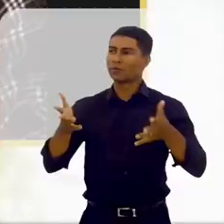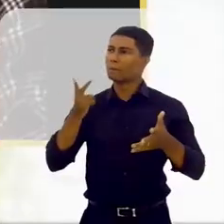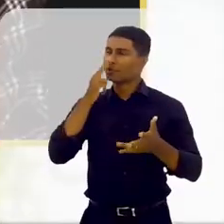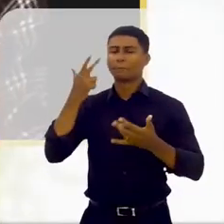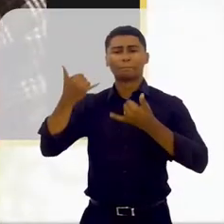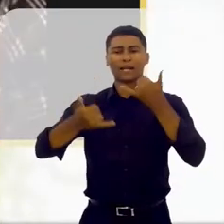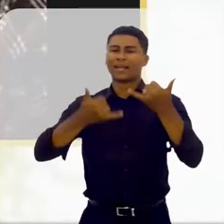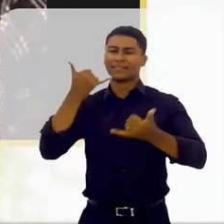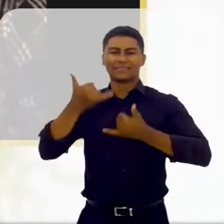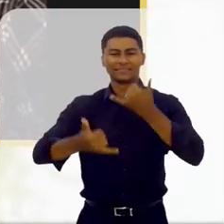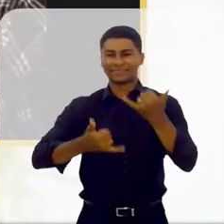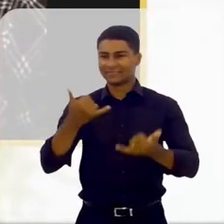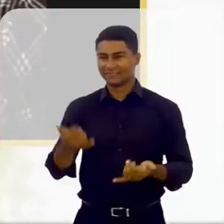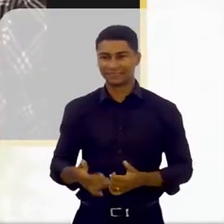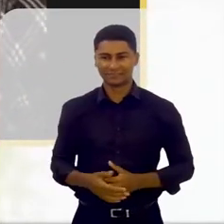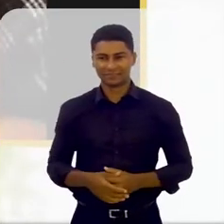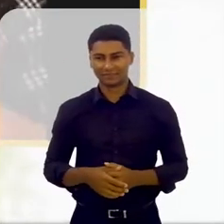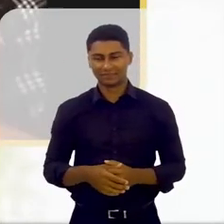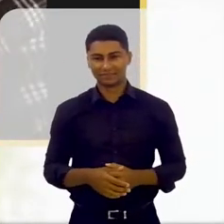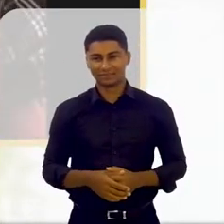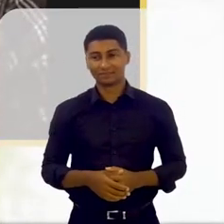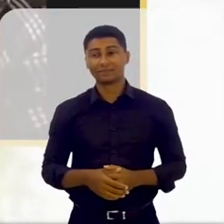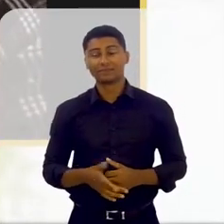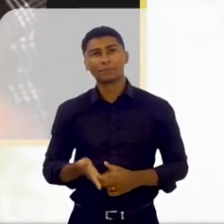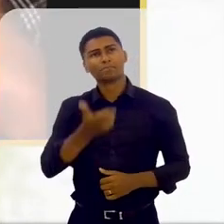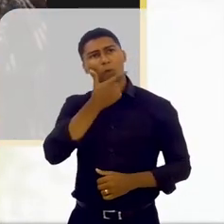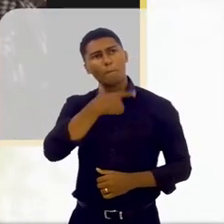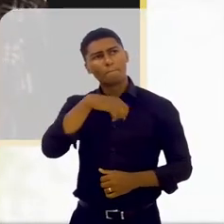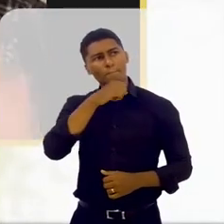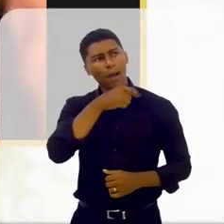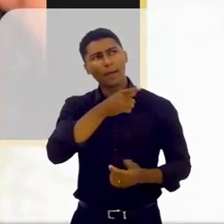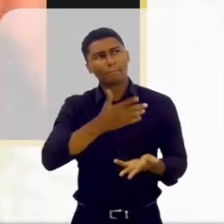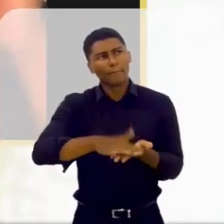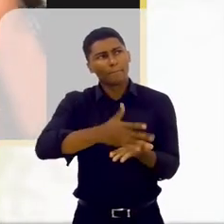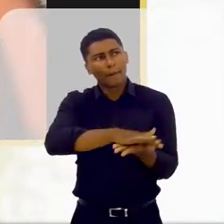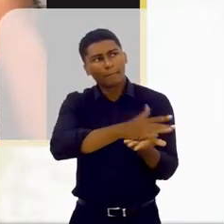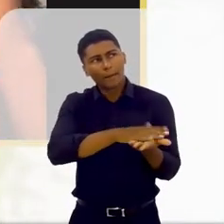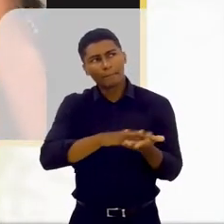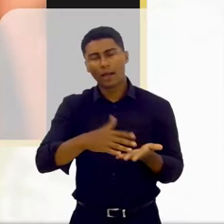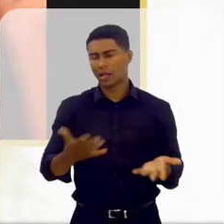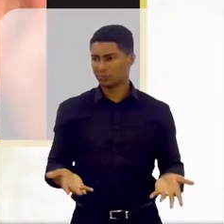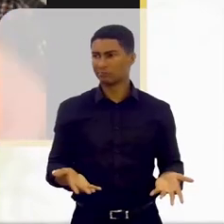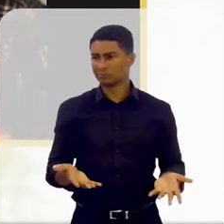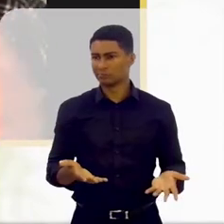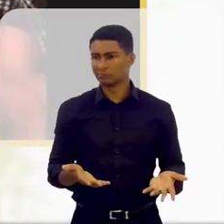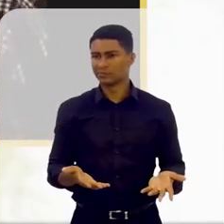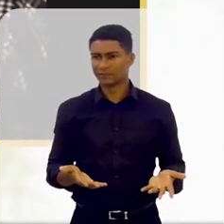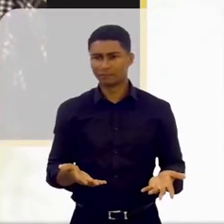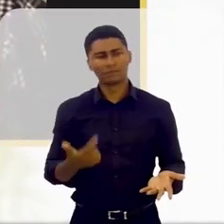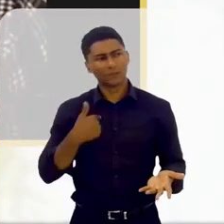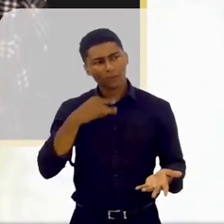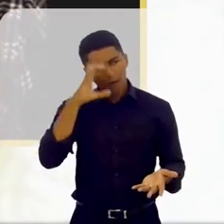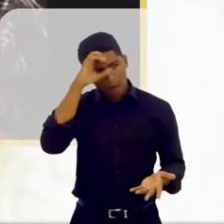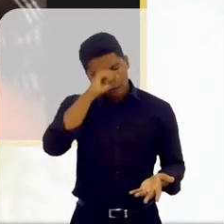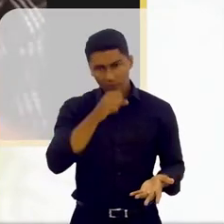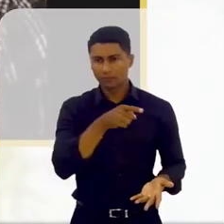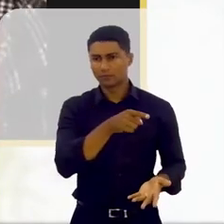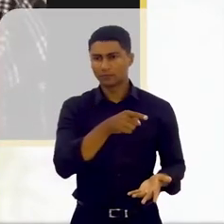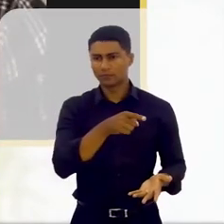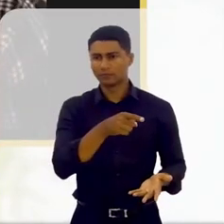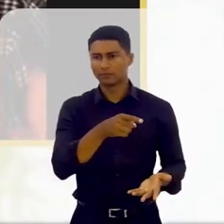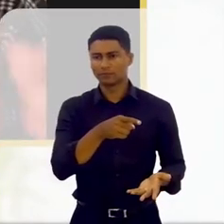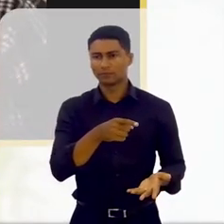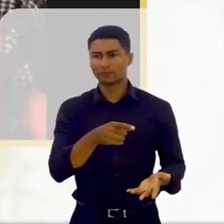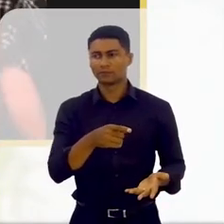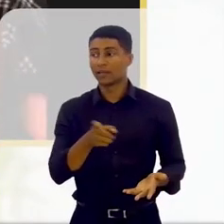brincadeira também. Uma brincadeira. Pô, meu pai toca, né? Um amigo, meu pai toca. Eu aprendi a tocar um negócio. Pô, e o